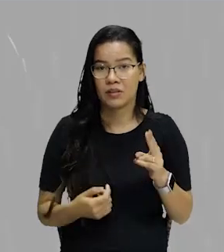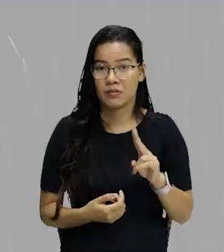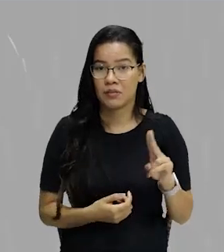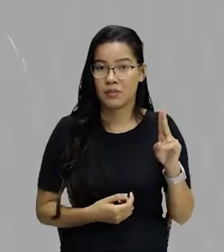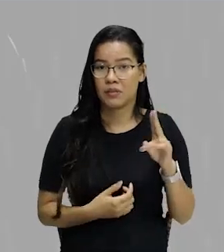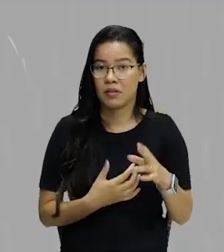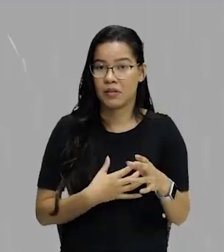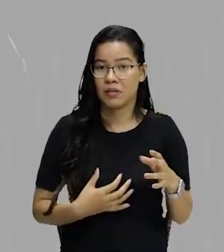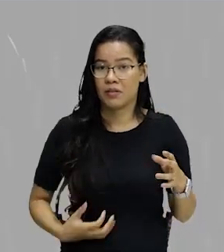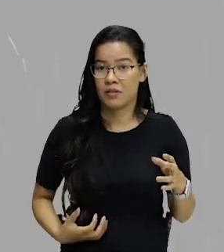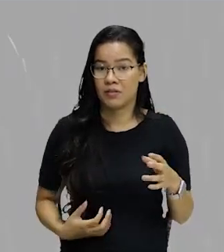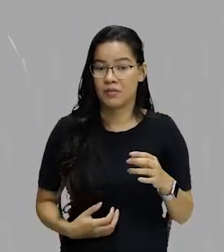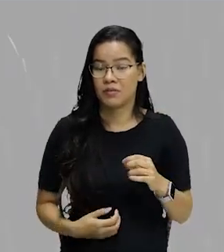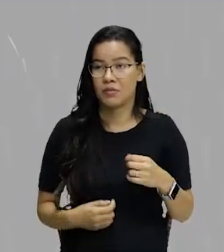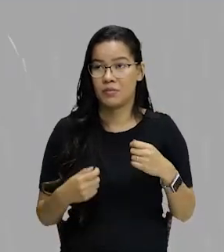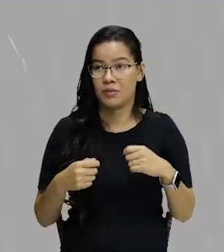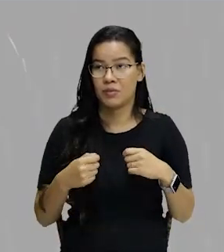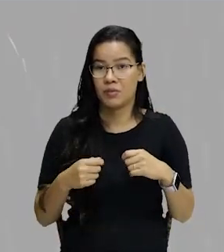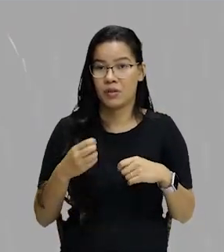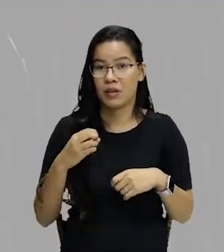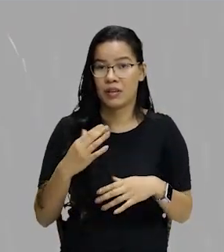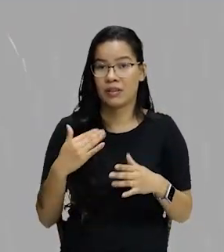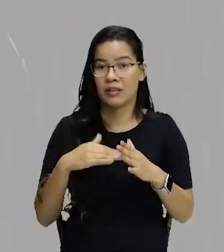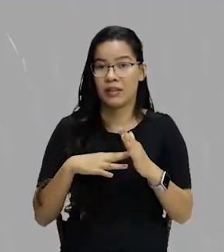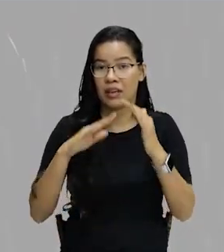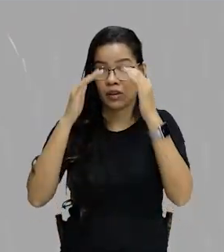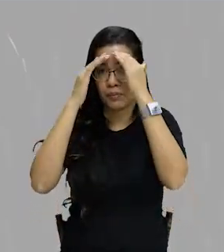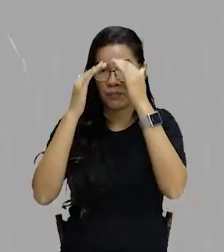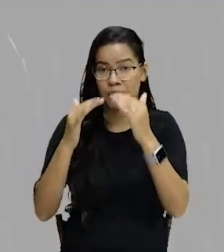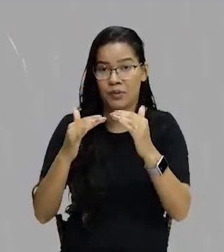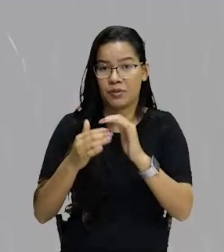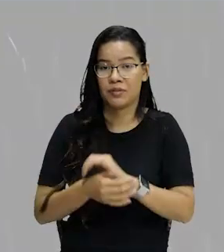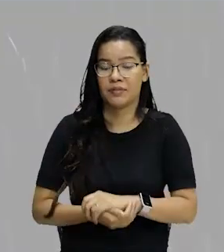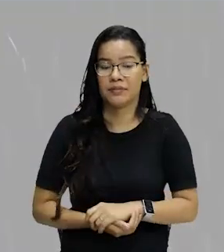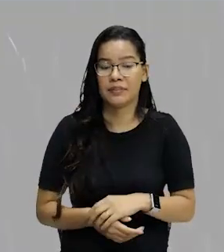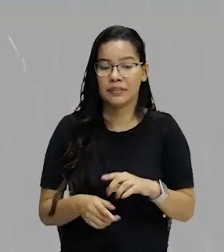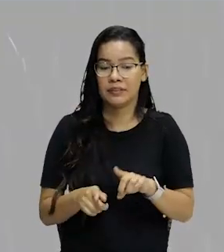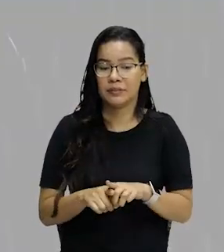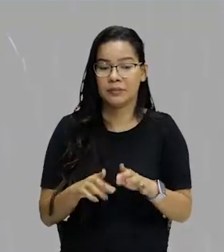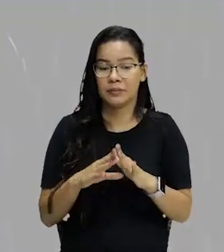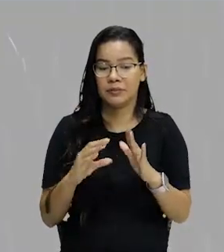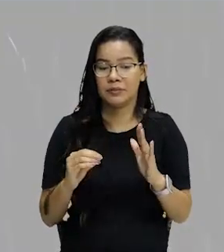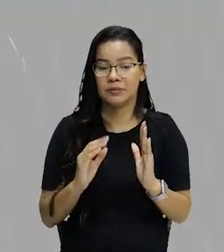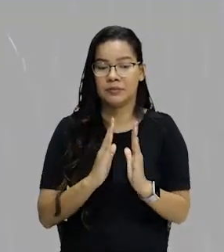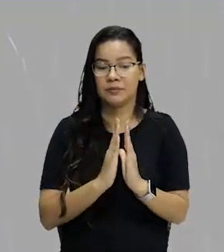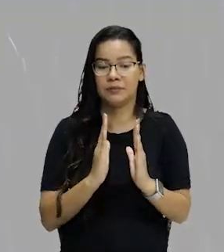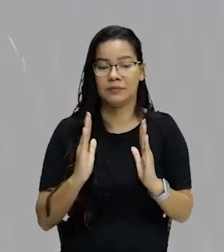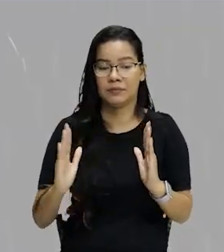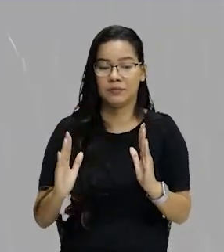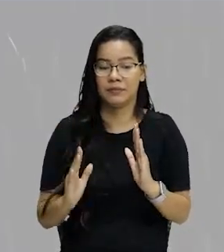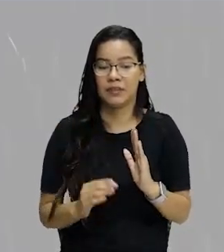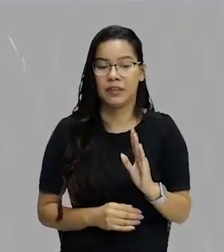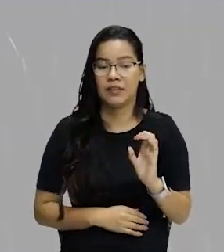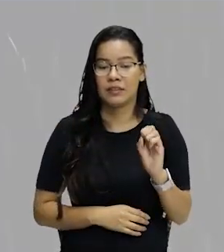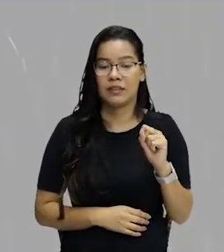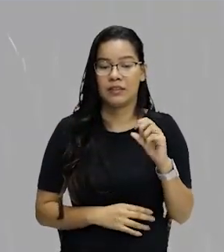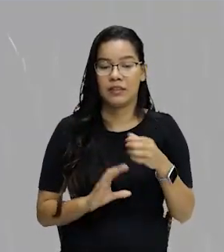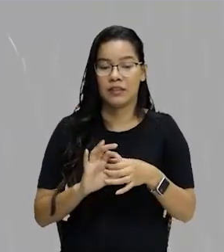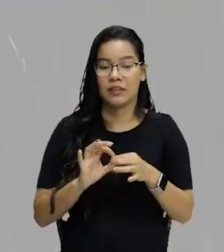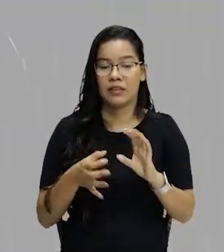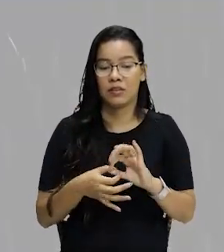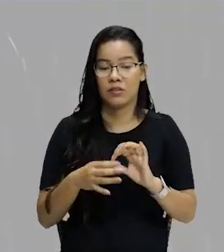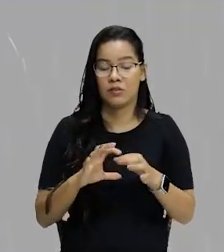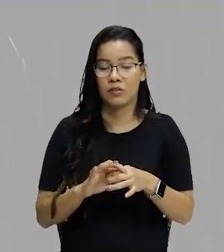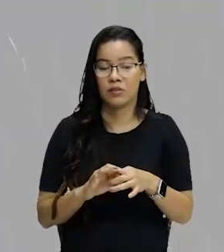até mudar esses necessários para obrigatórios, né? Modalidades da escalada, escalada nos Jogos